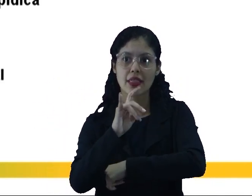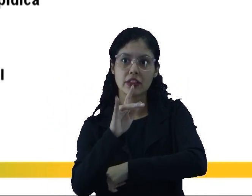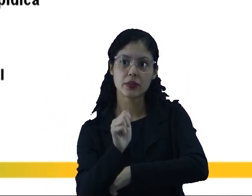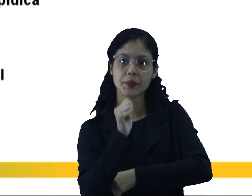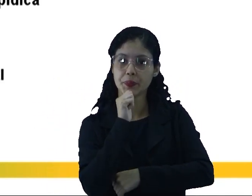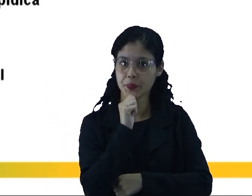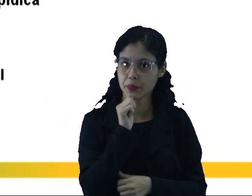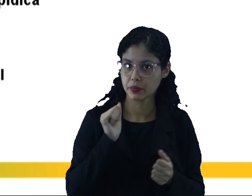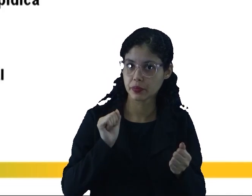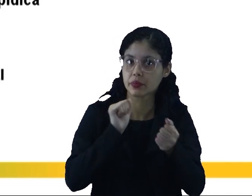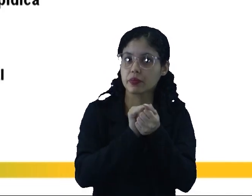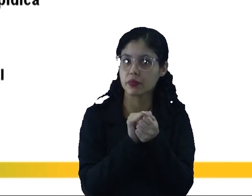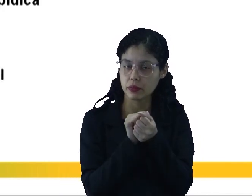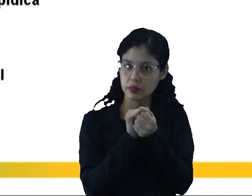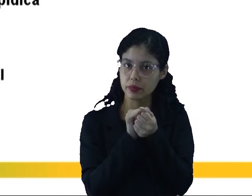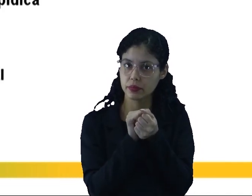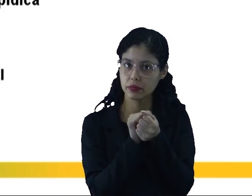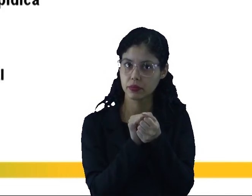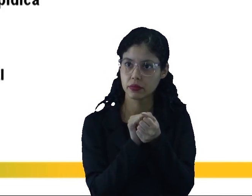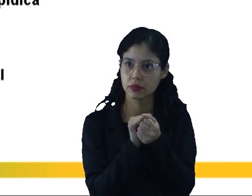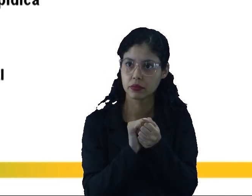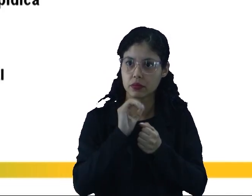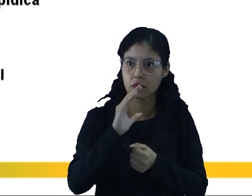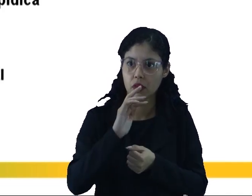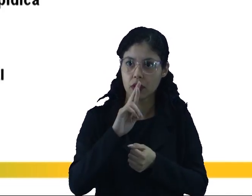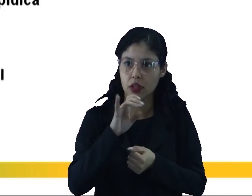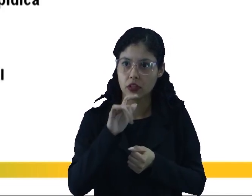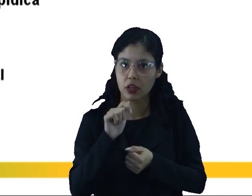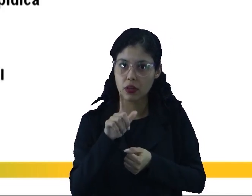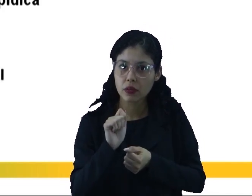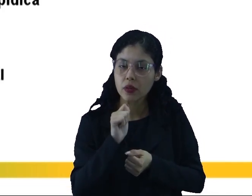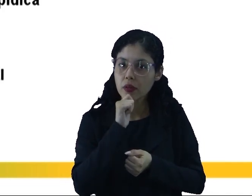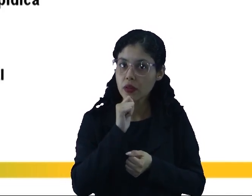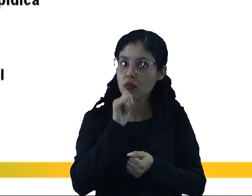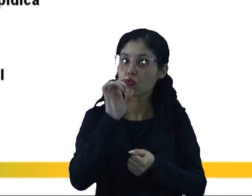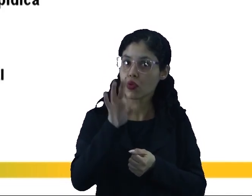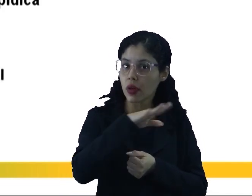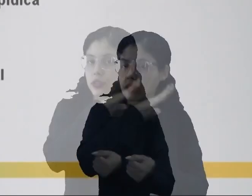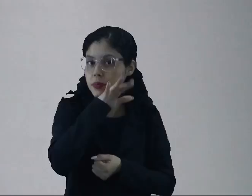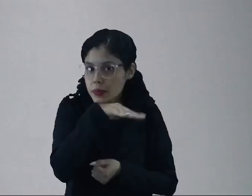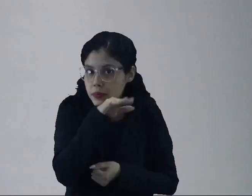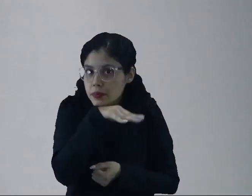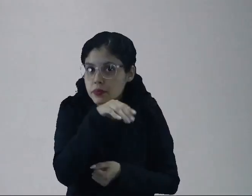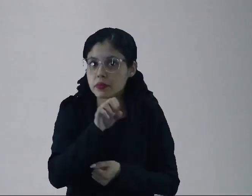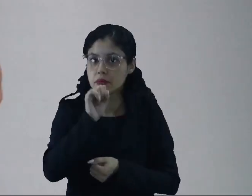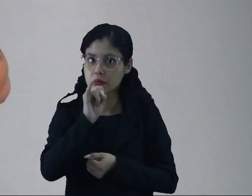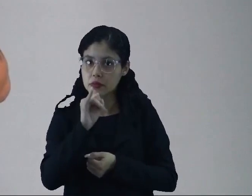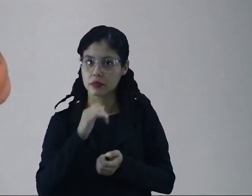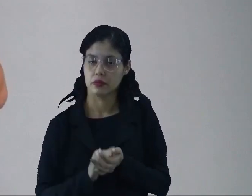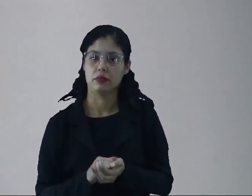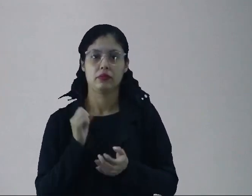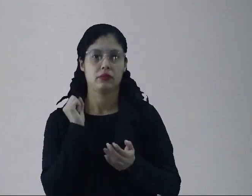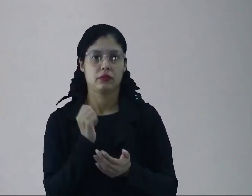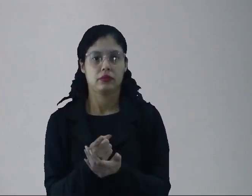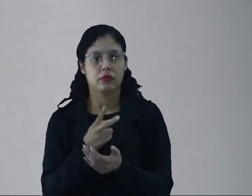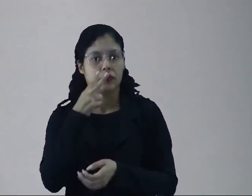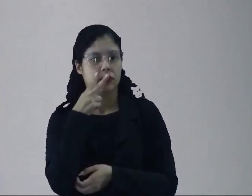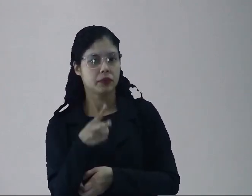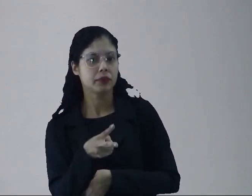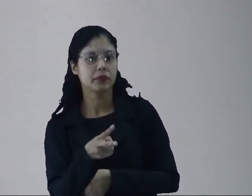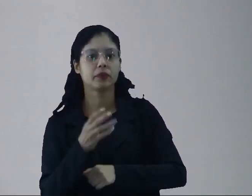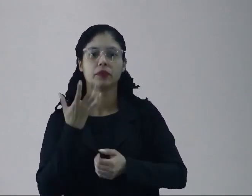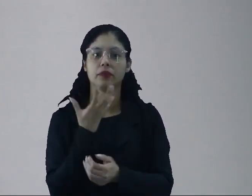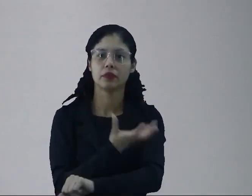membrana plasmática. Gente, colesterol só vai ter em células animais. Então você vai no mercado e vê assim,